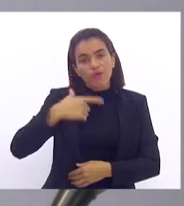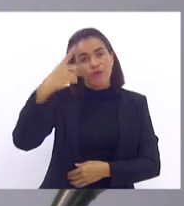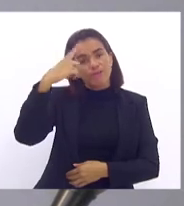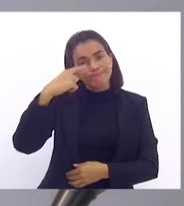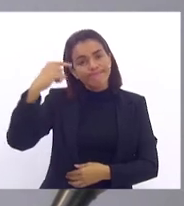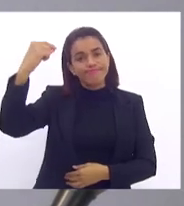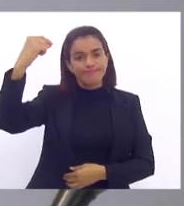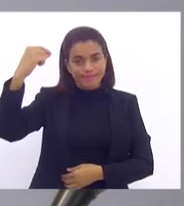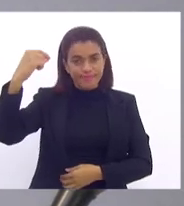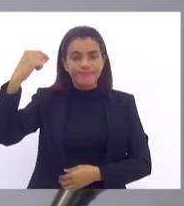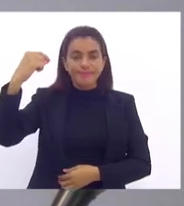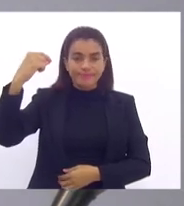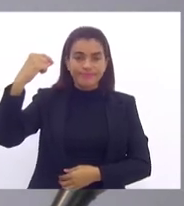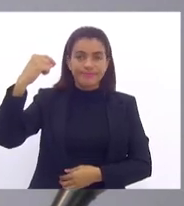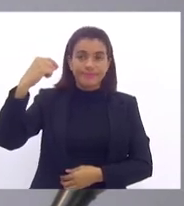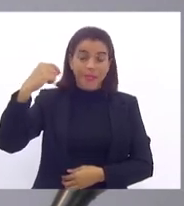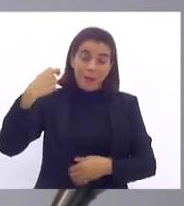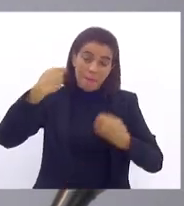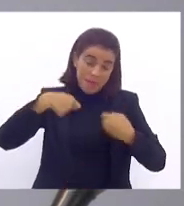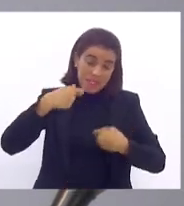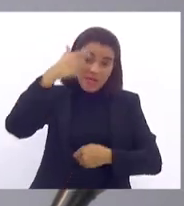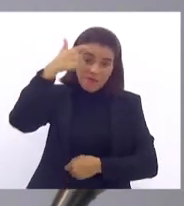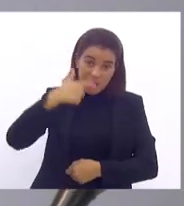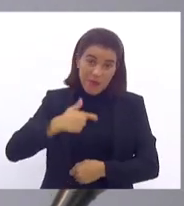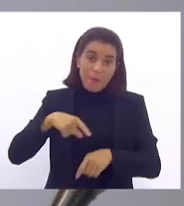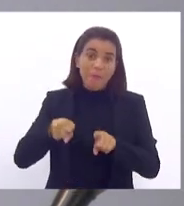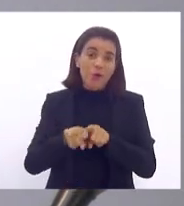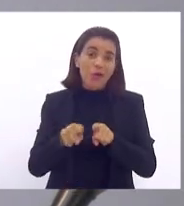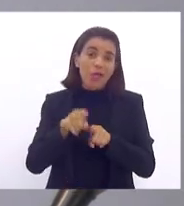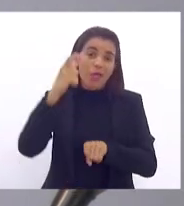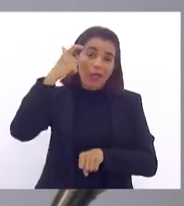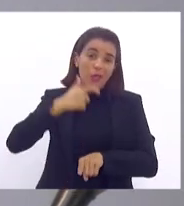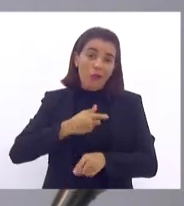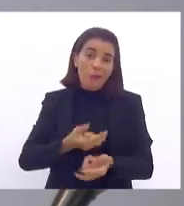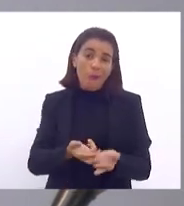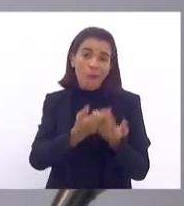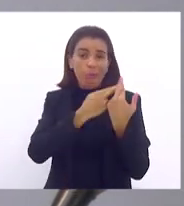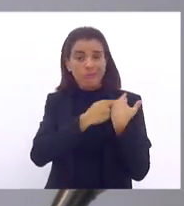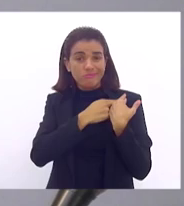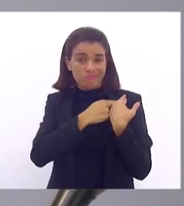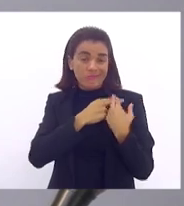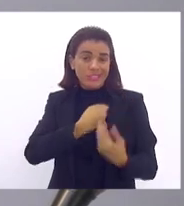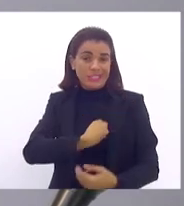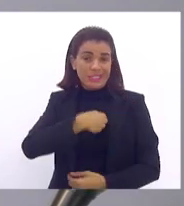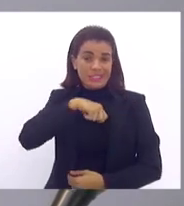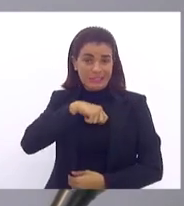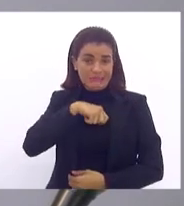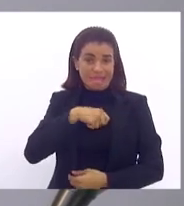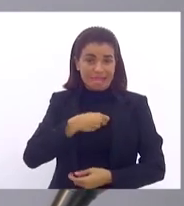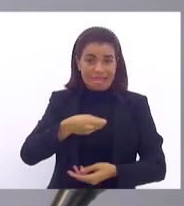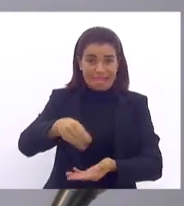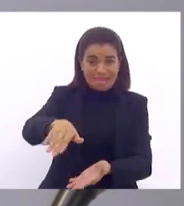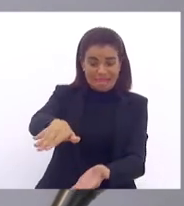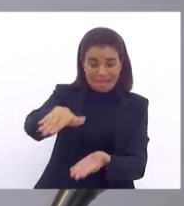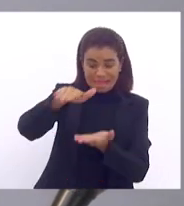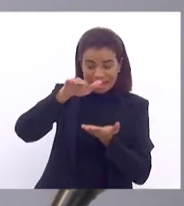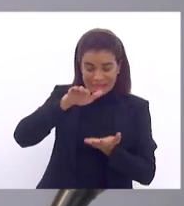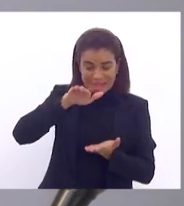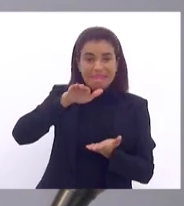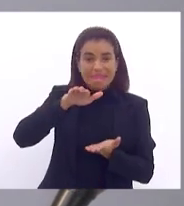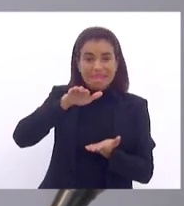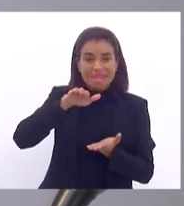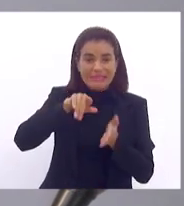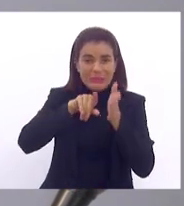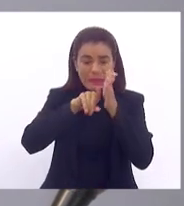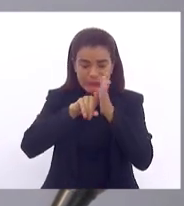designado e tinha que ser eu mesmo porque eu era o corregedor por caso veio para mim com os autos inteiros da justiça